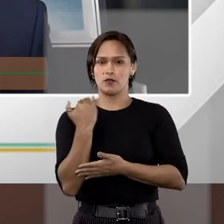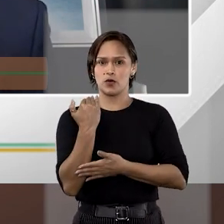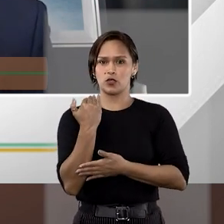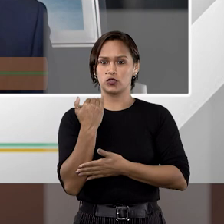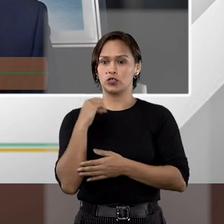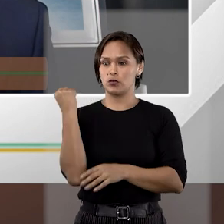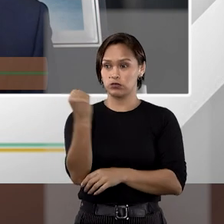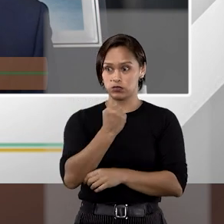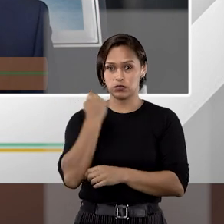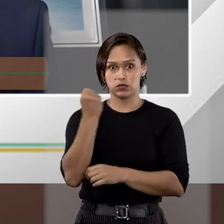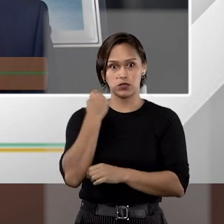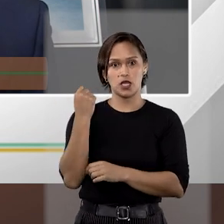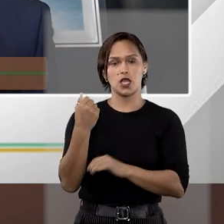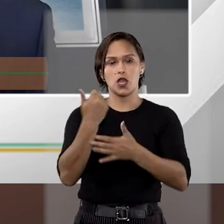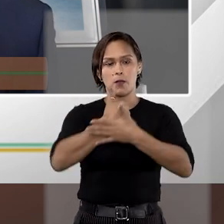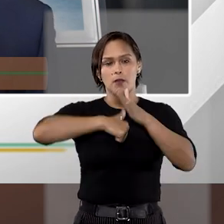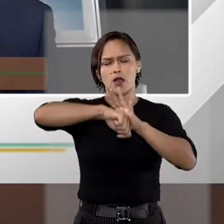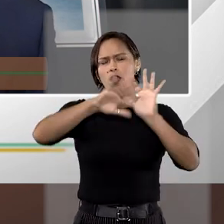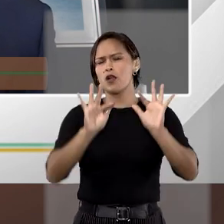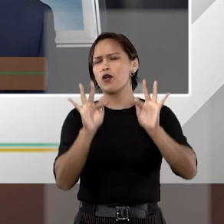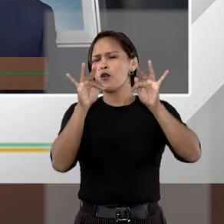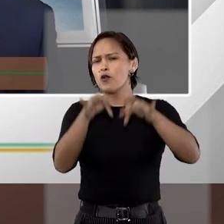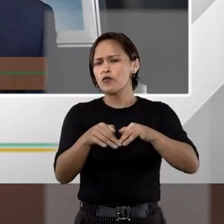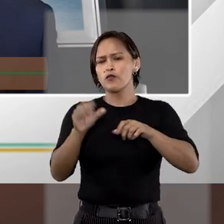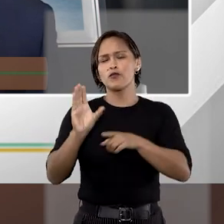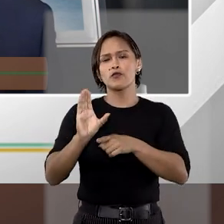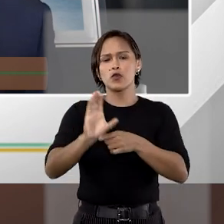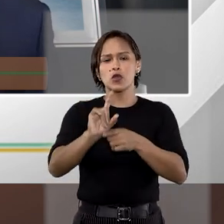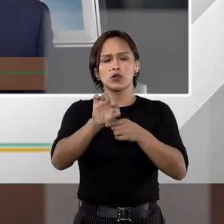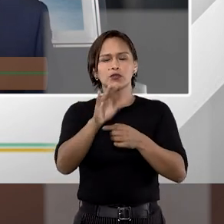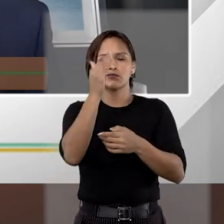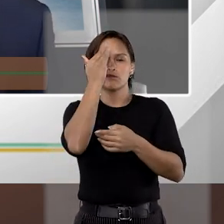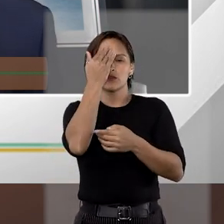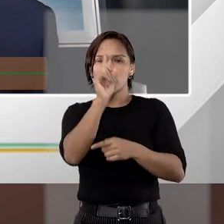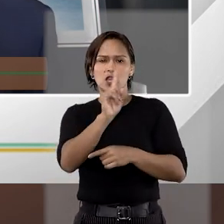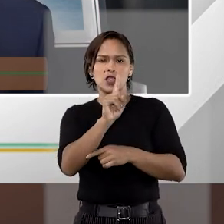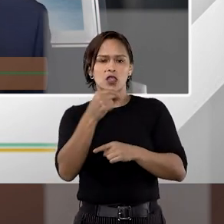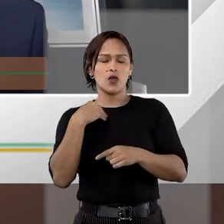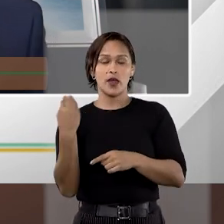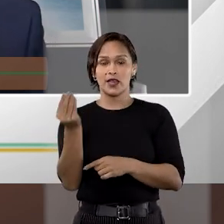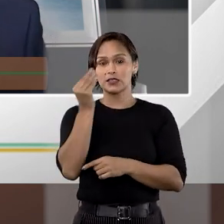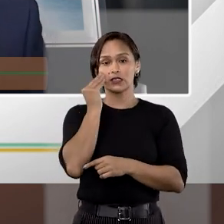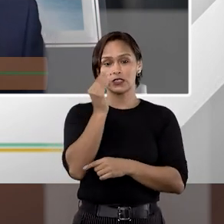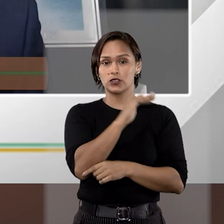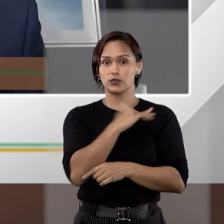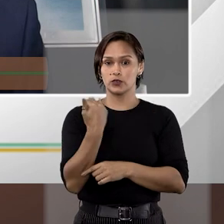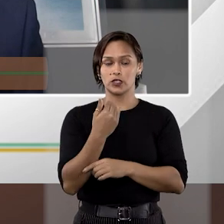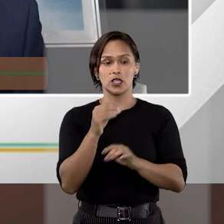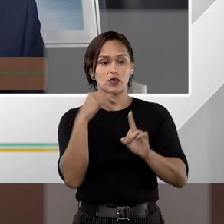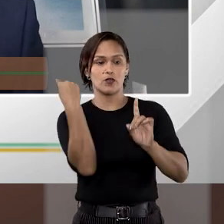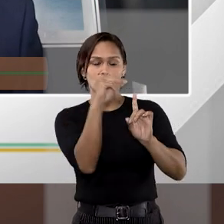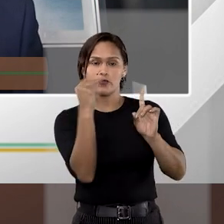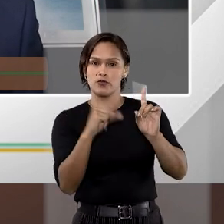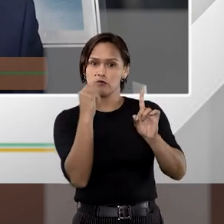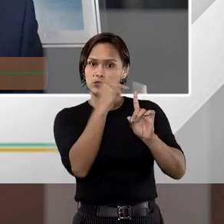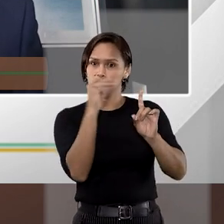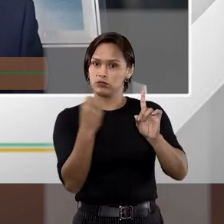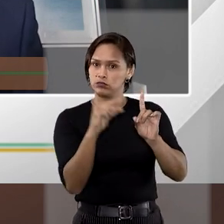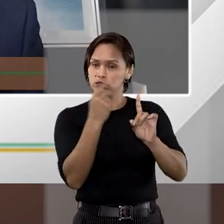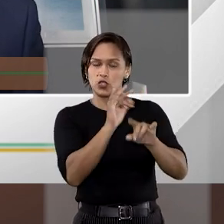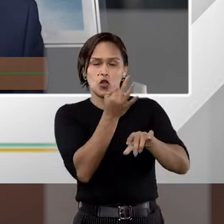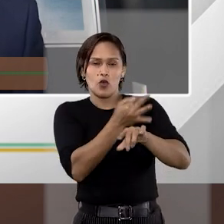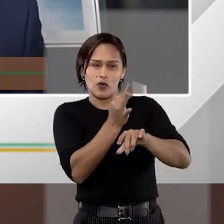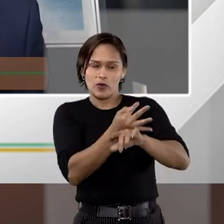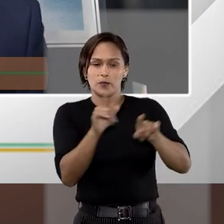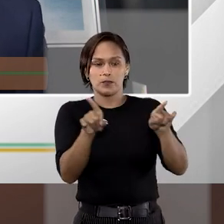né tem me gravíssimo mas ao final o conselho de sentença entendeu que não era tentativa de homicídio que foi sempre simplesmente